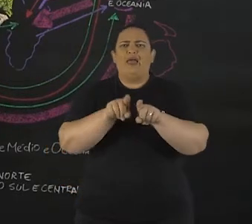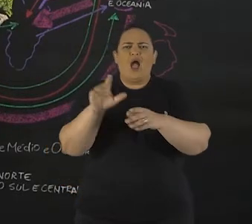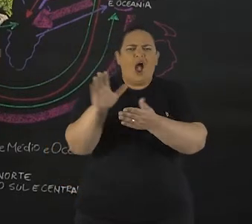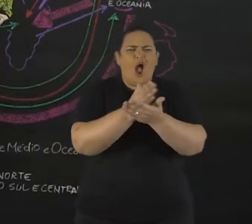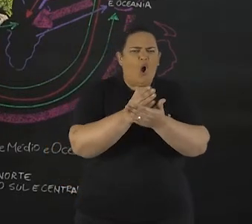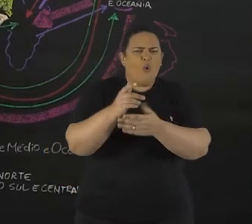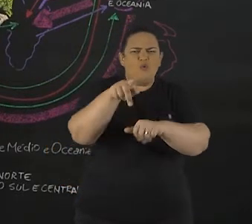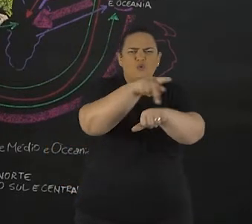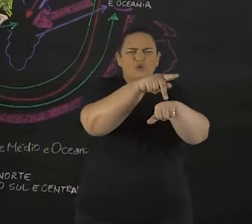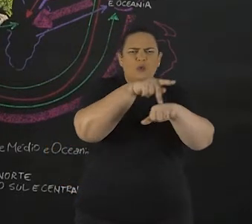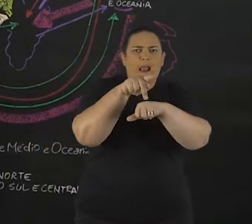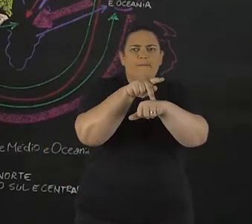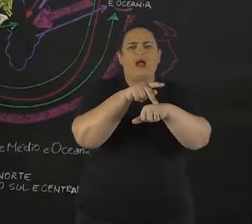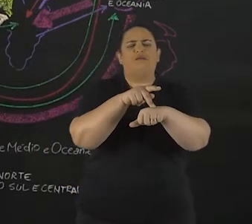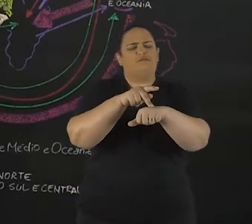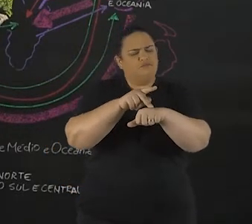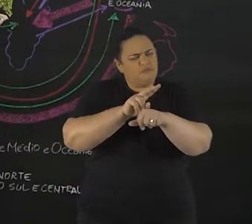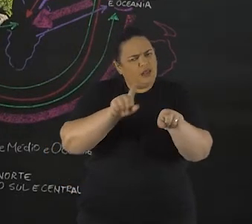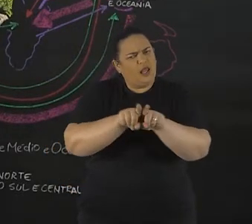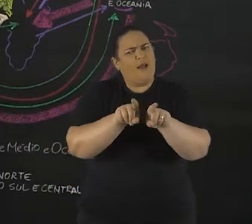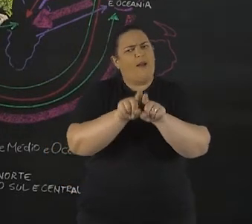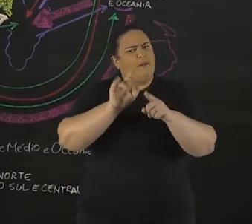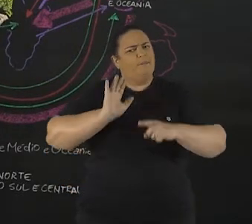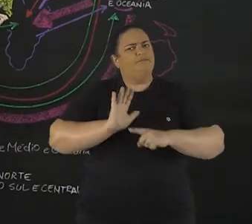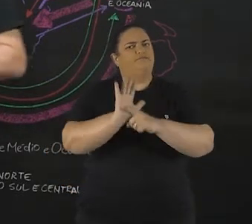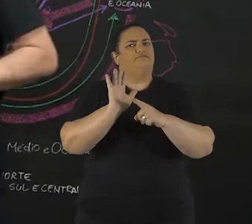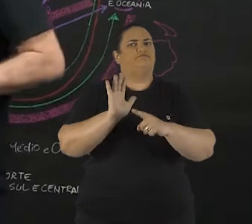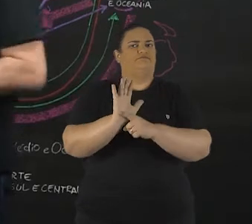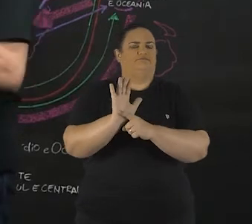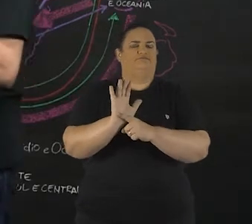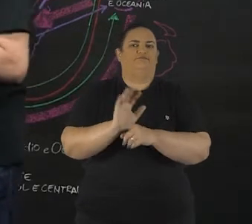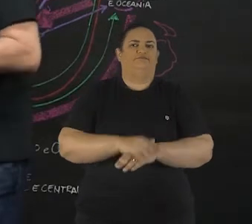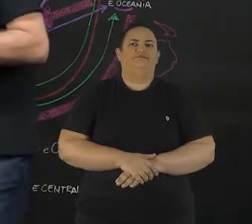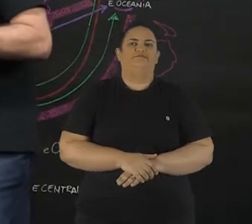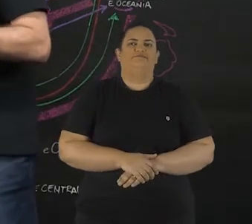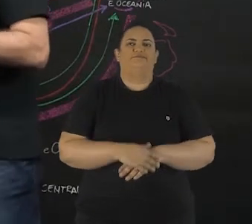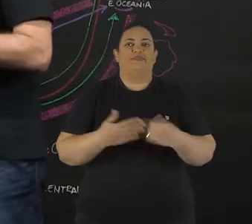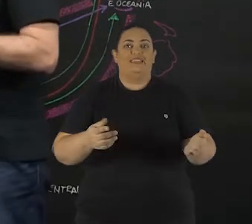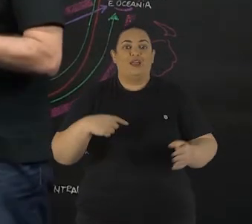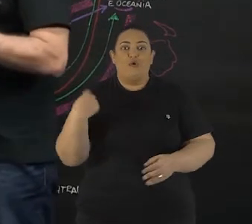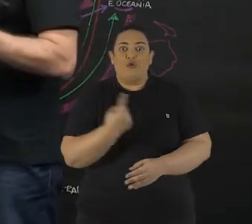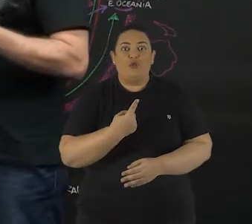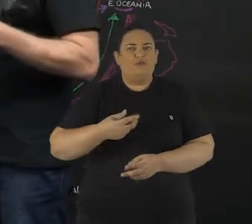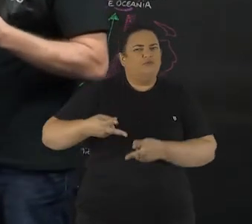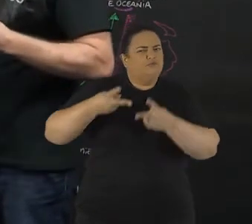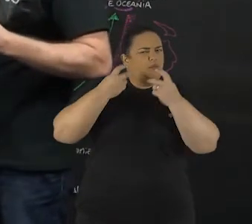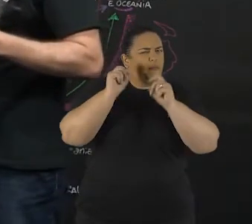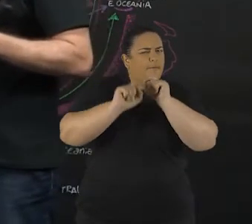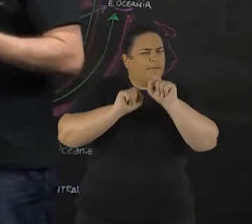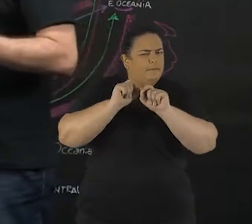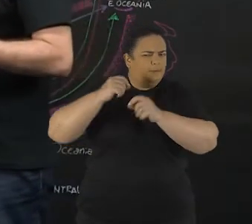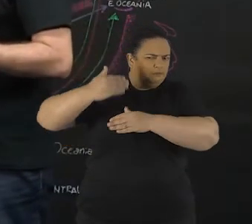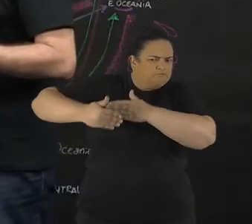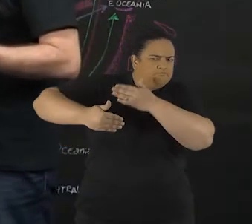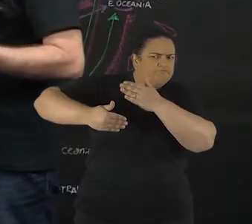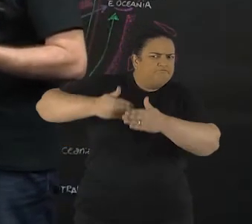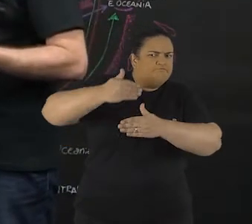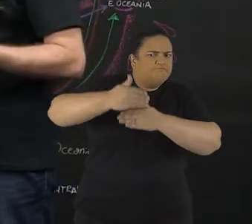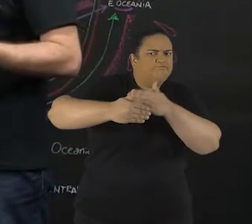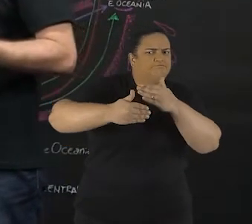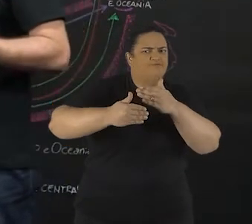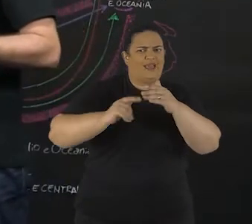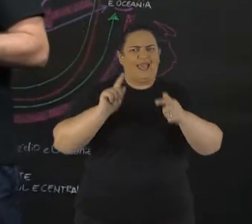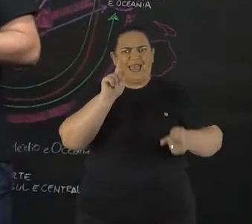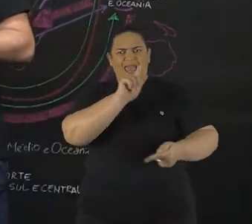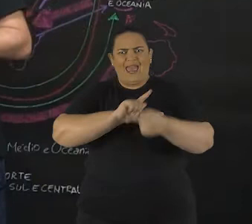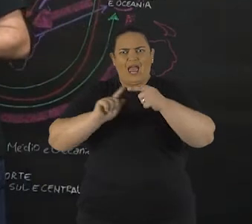tempo colaborar em determinados sentidos. Assim, vamos perceber esses processos da globalização, esse